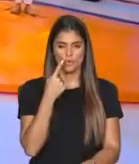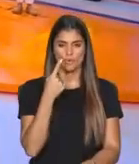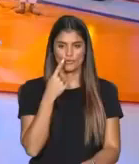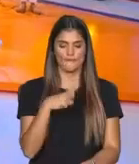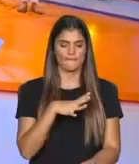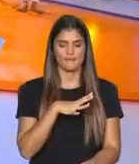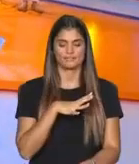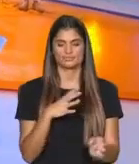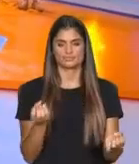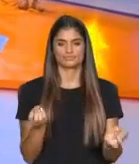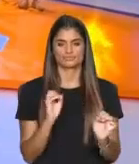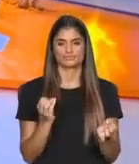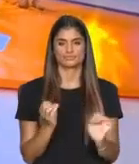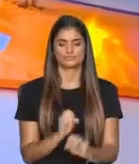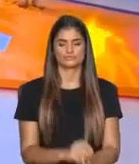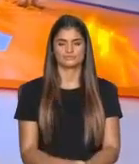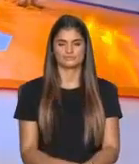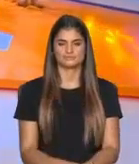rasca.